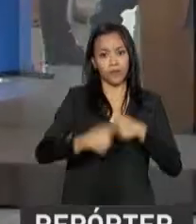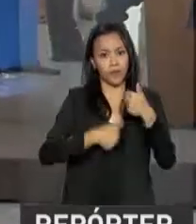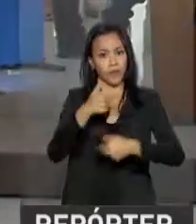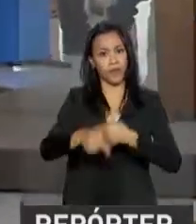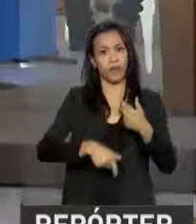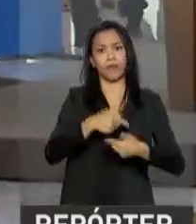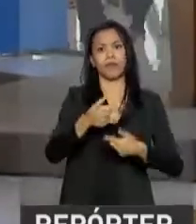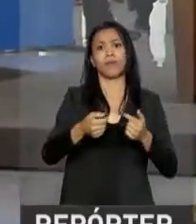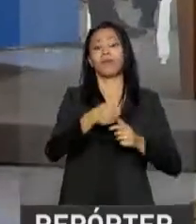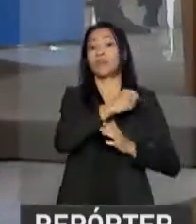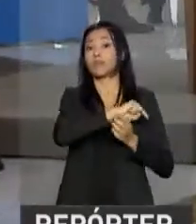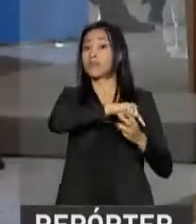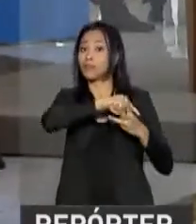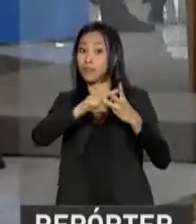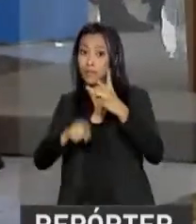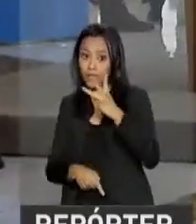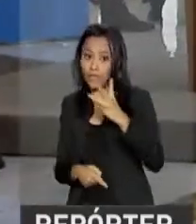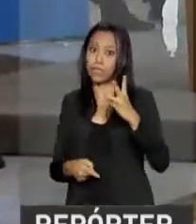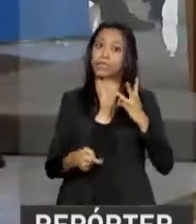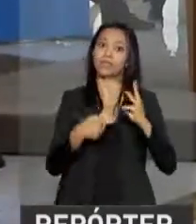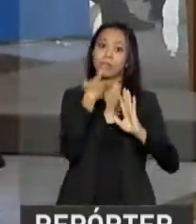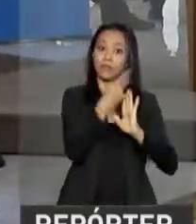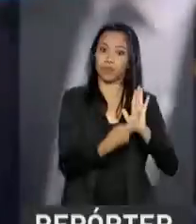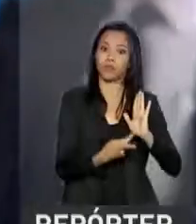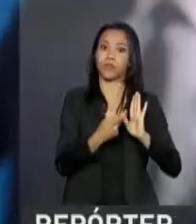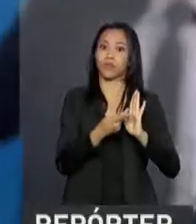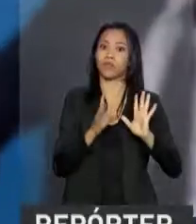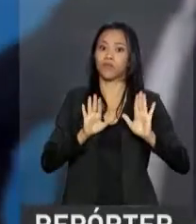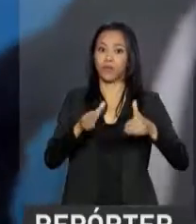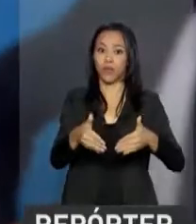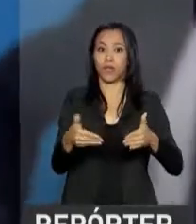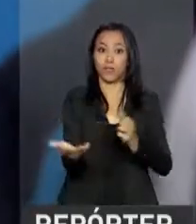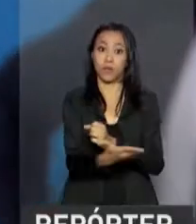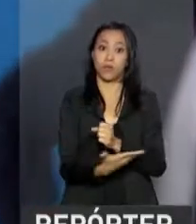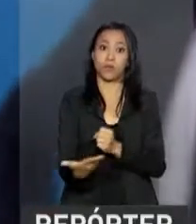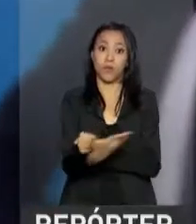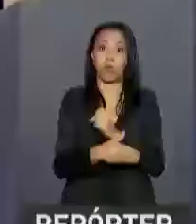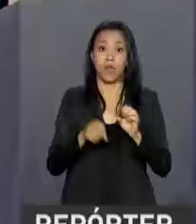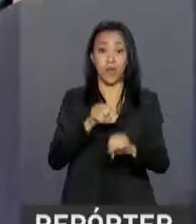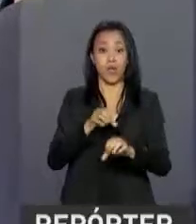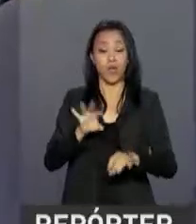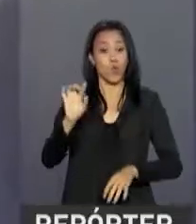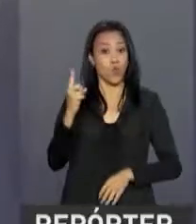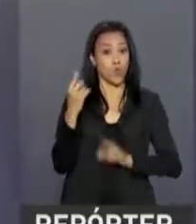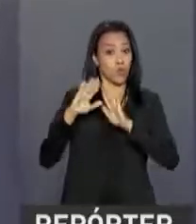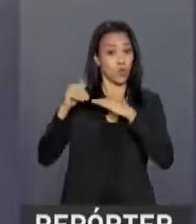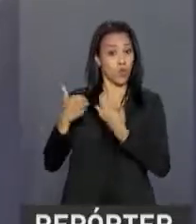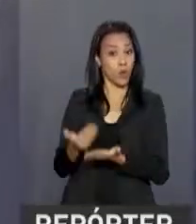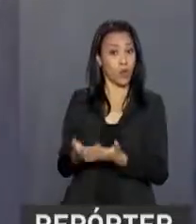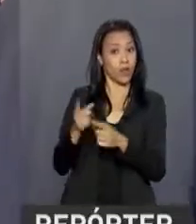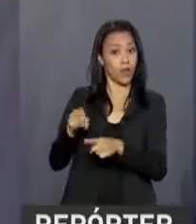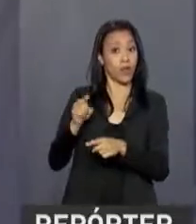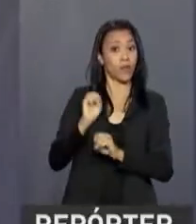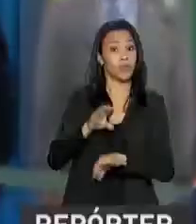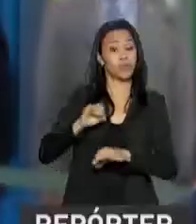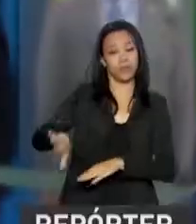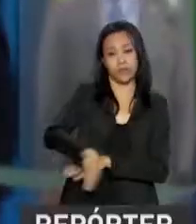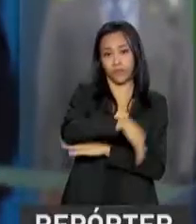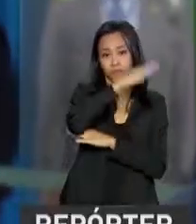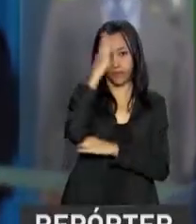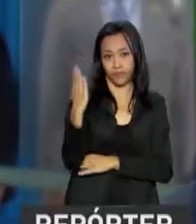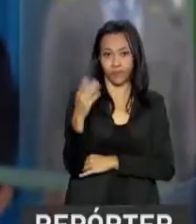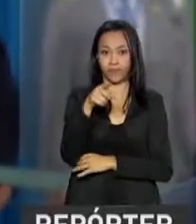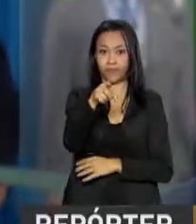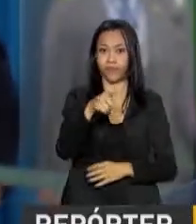programas que abrangem toda a educação básica um deles é a escola viva que leva o ensino integral para jovens uma